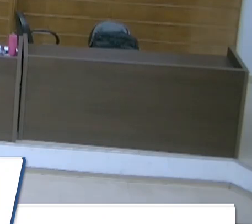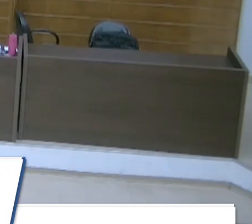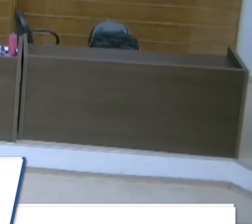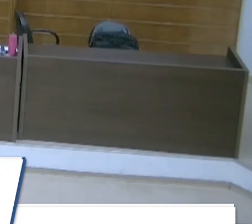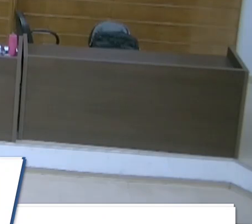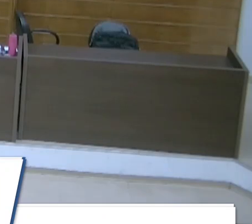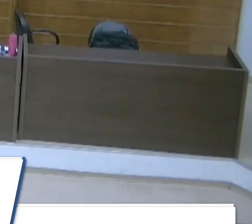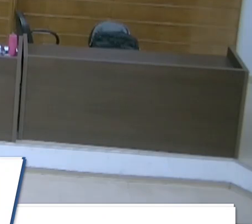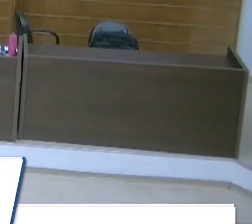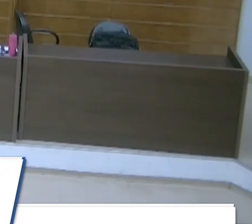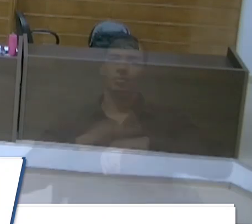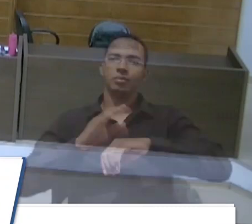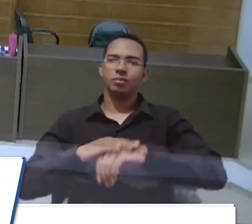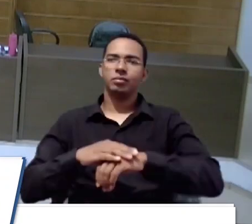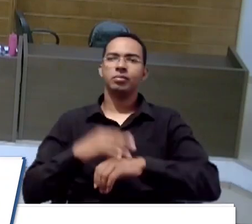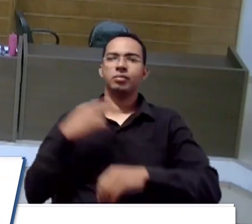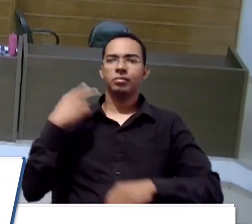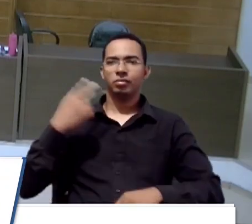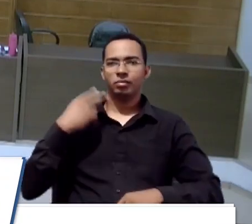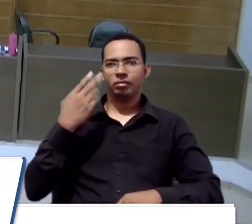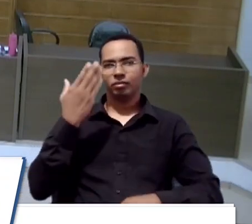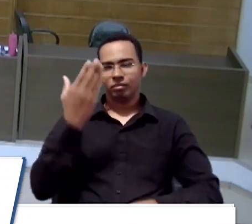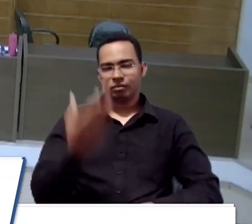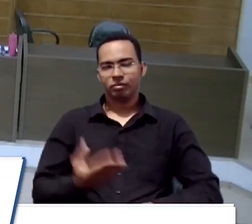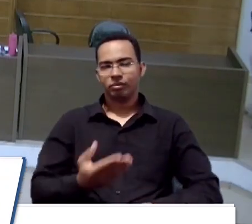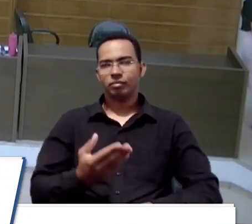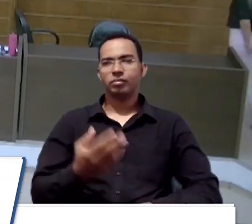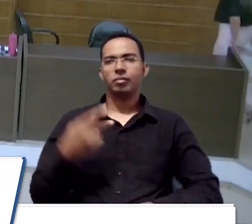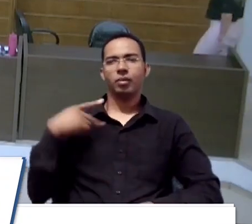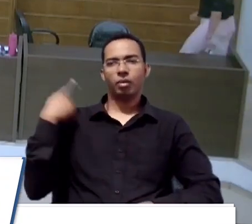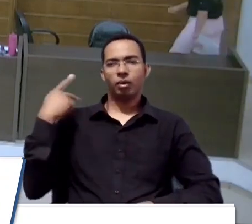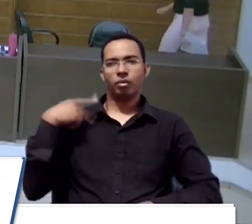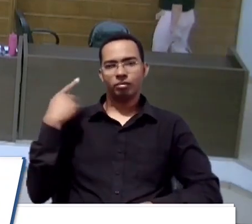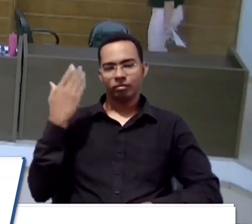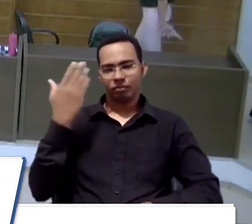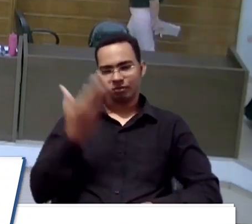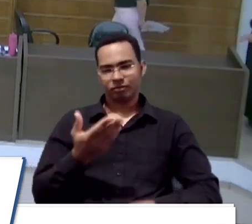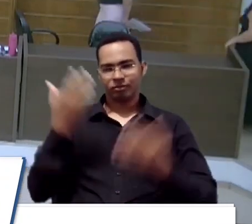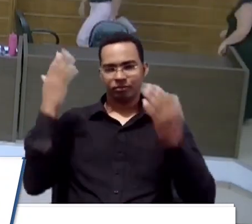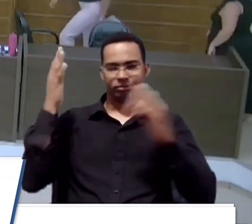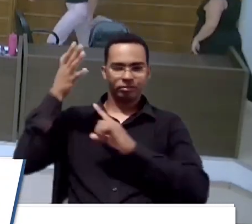Ouviremos agora o vereador autor da homenagem, pastor Palamone.